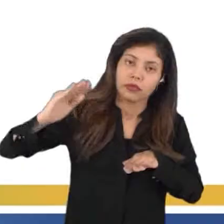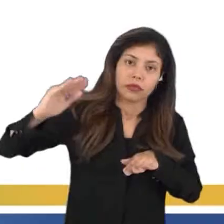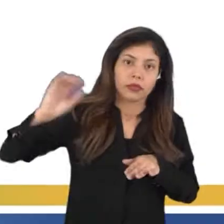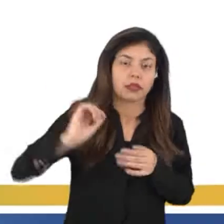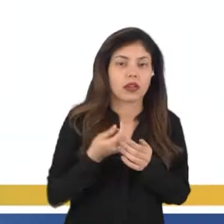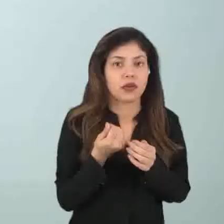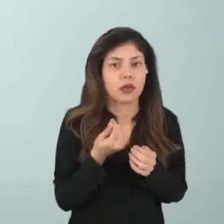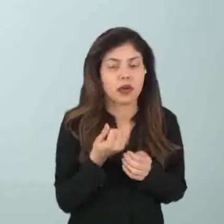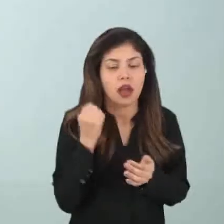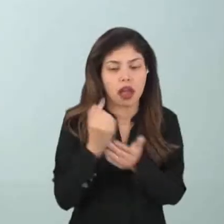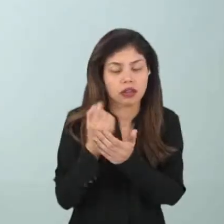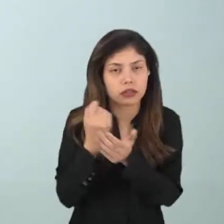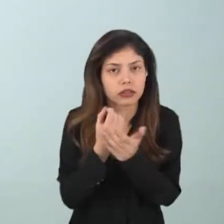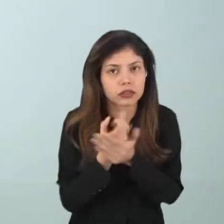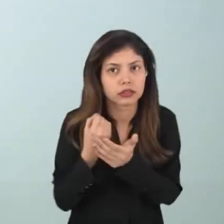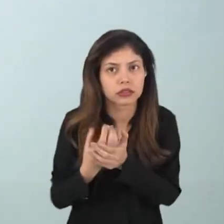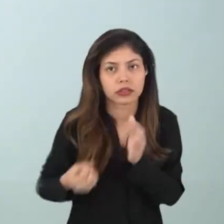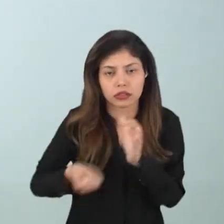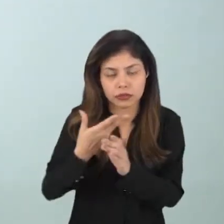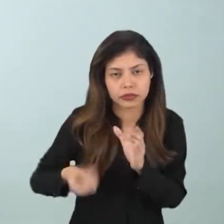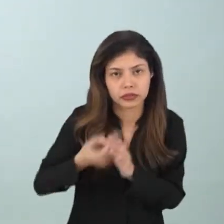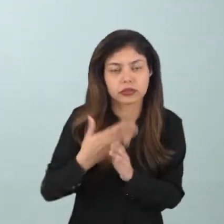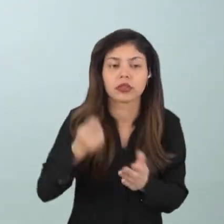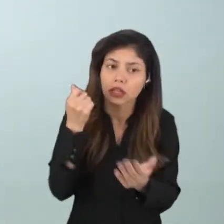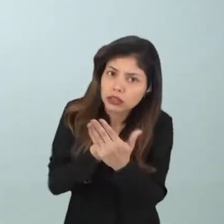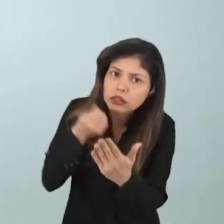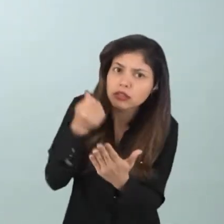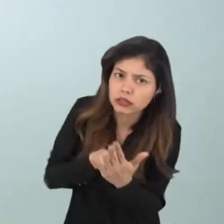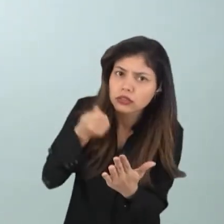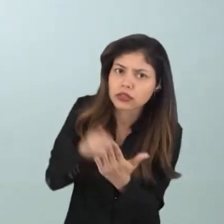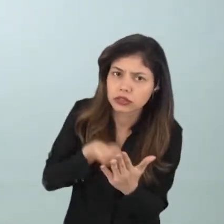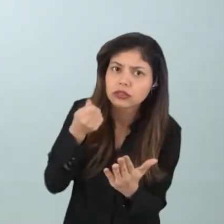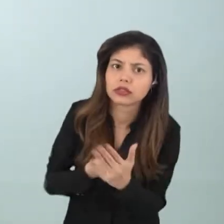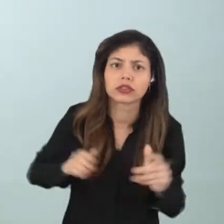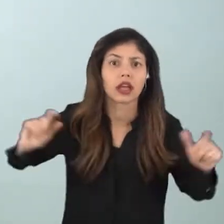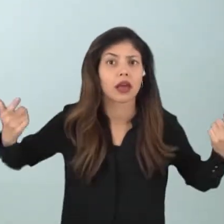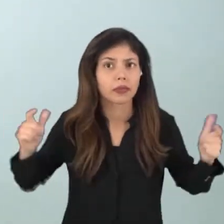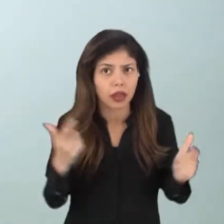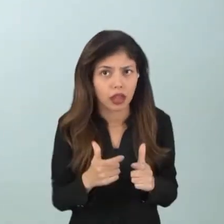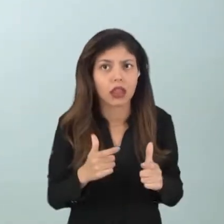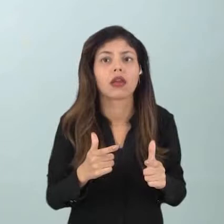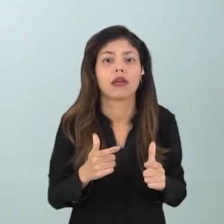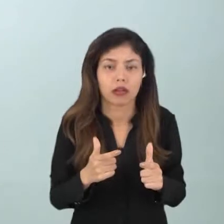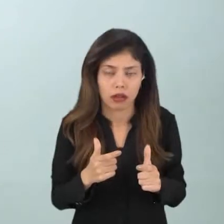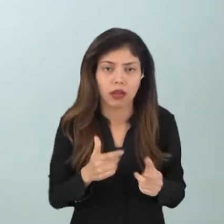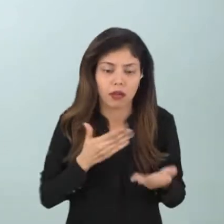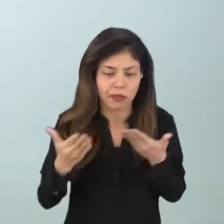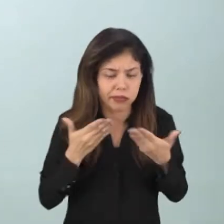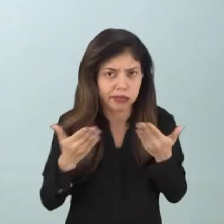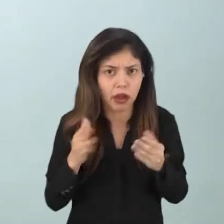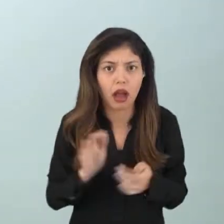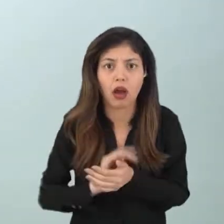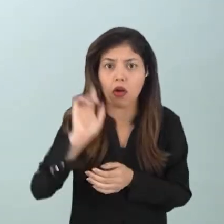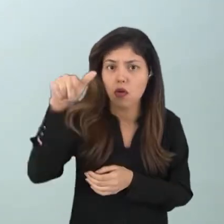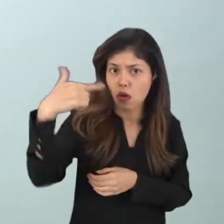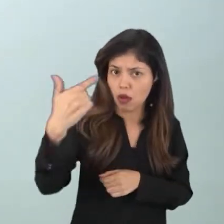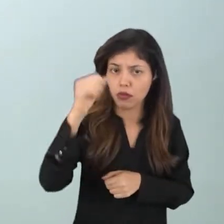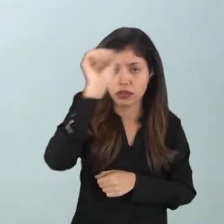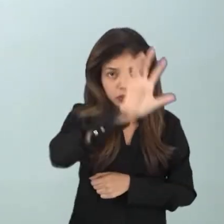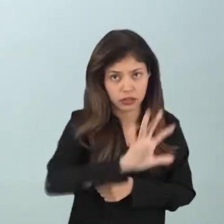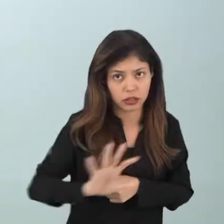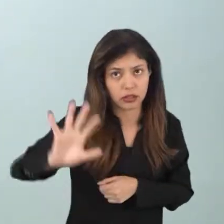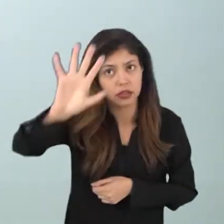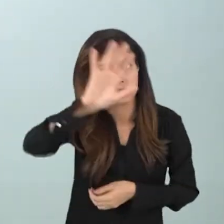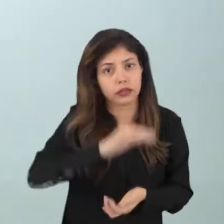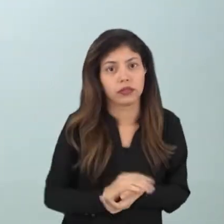o custo da produção é cobrado que ele seja menor para se tornar competitivo com as outras nações